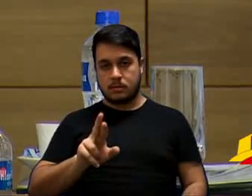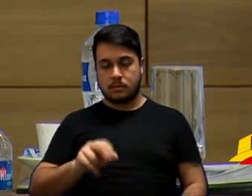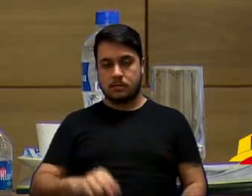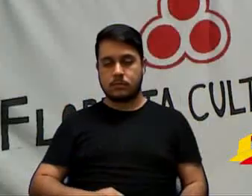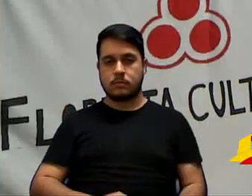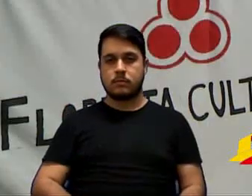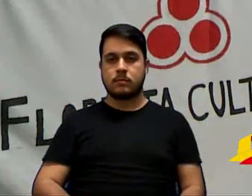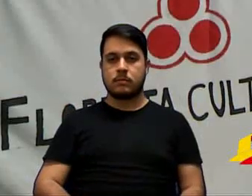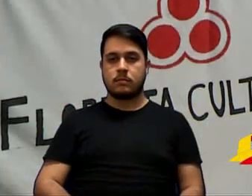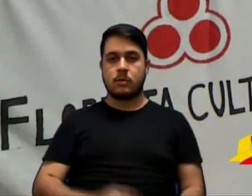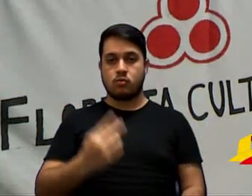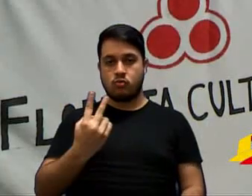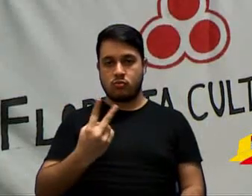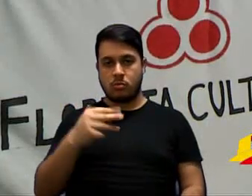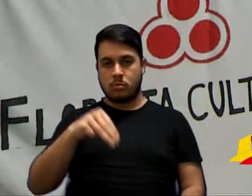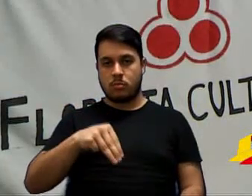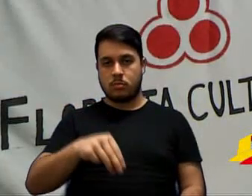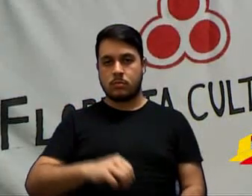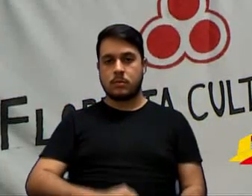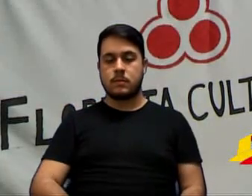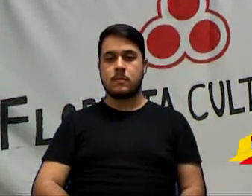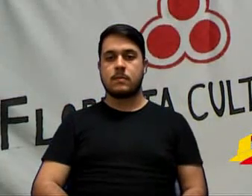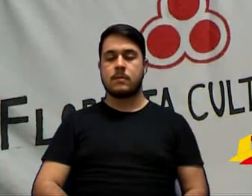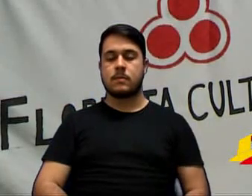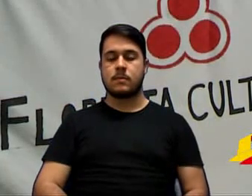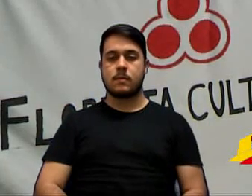dois minutos touré daí